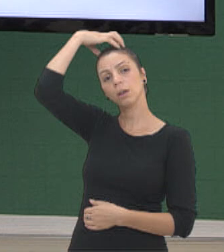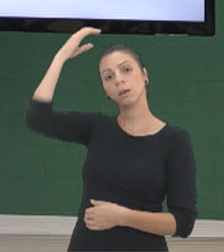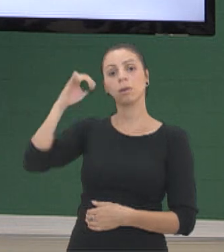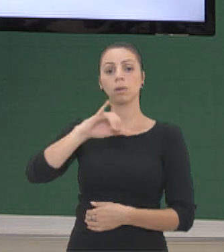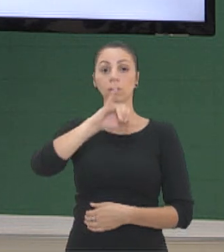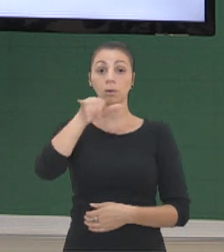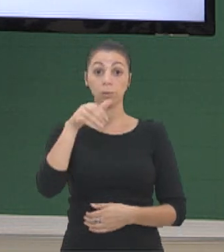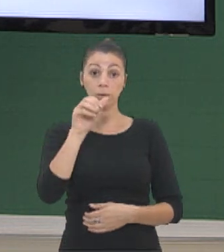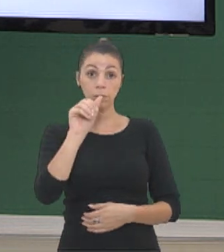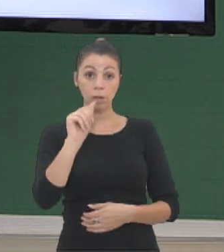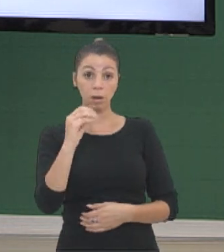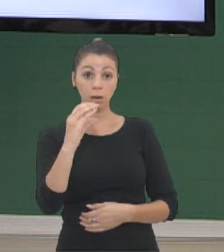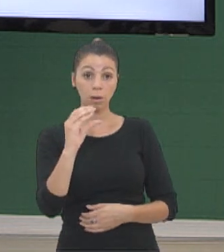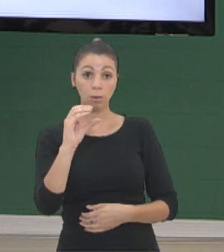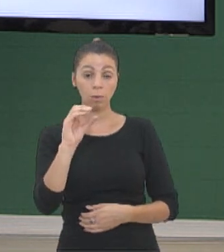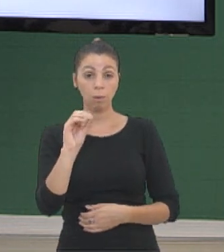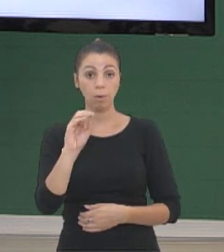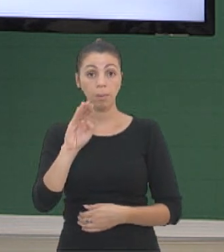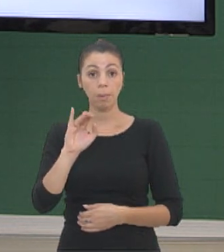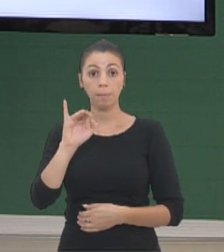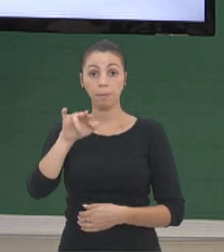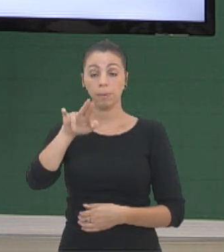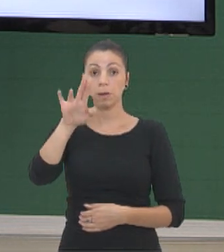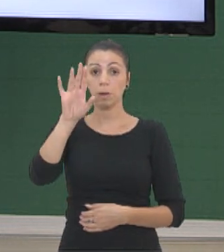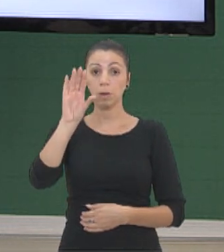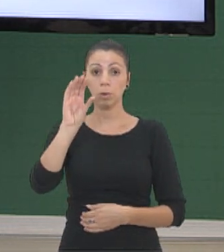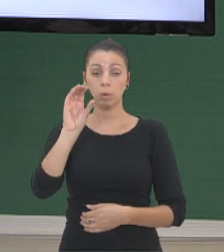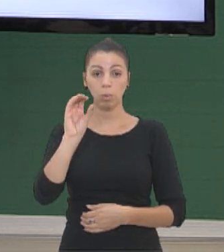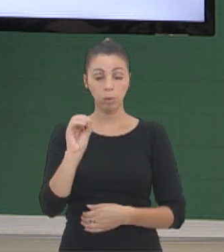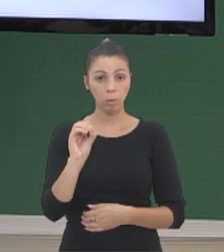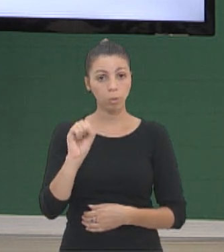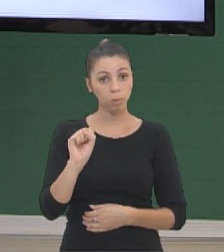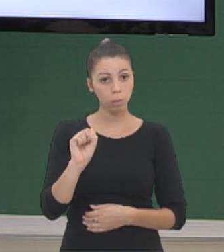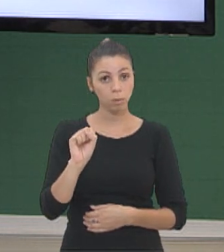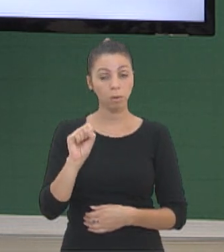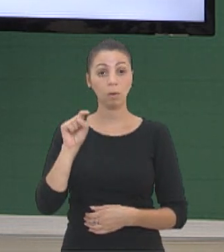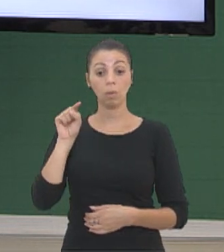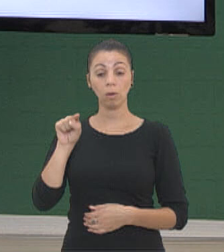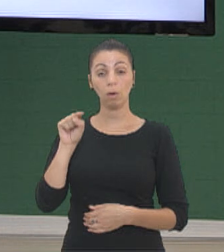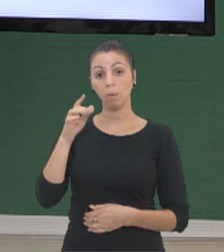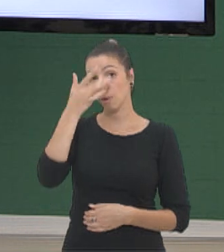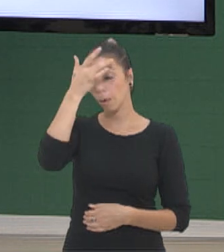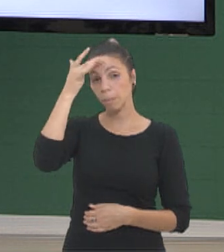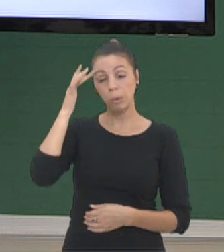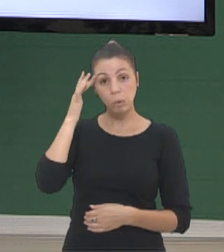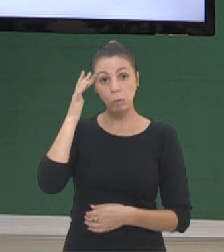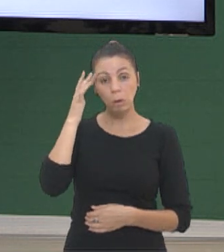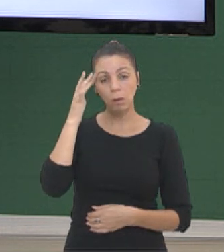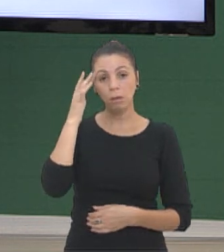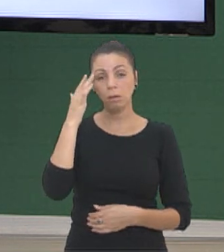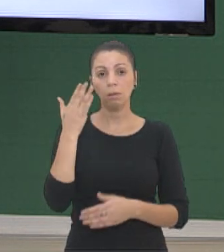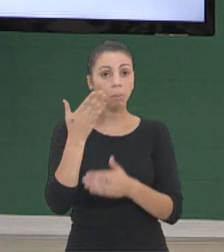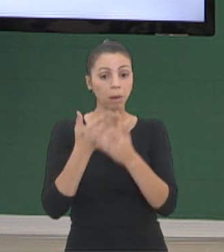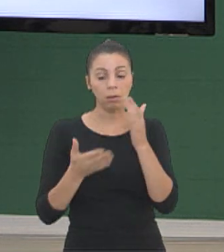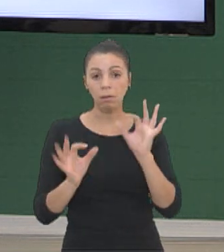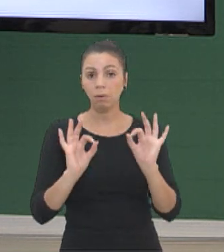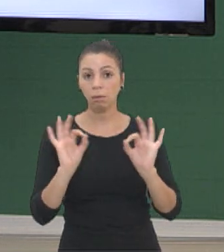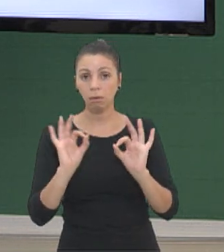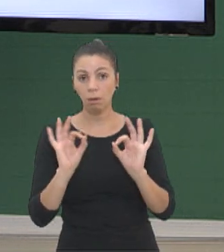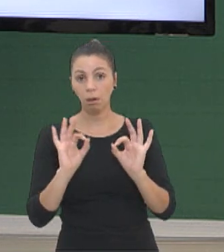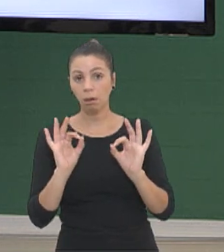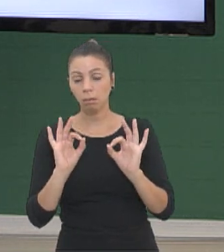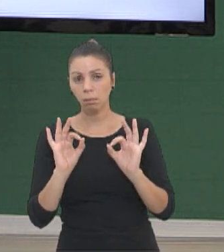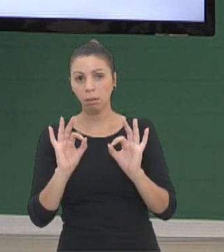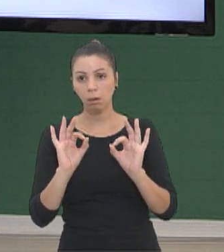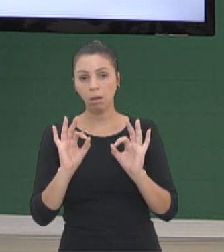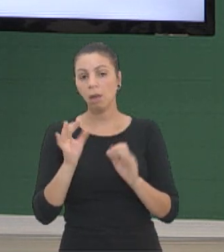Jacobinos. Lembrem-se, os jacobinos eram radicais que não tinham nada a perder e acusavam o rei de